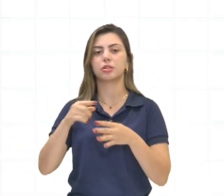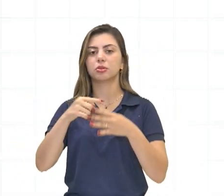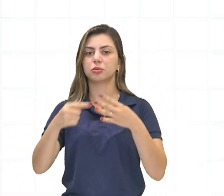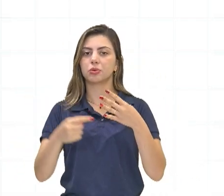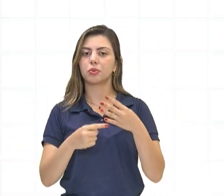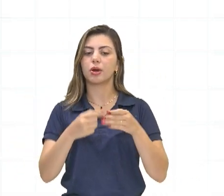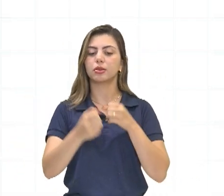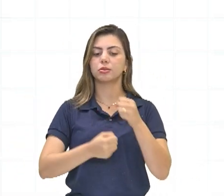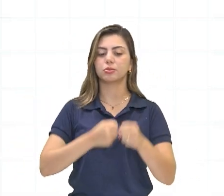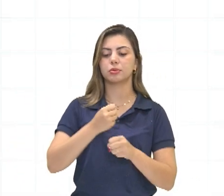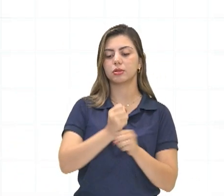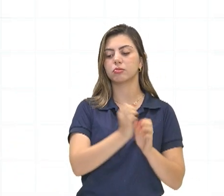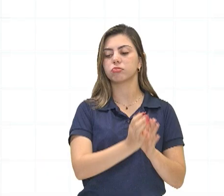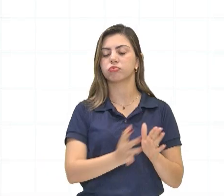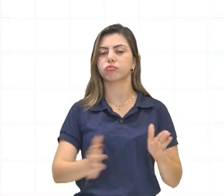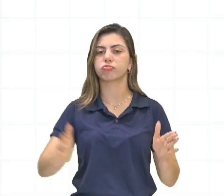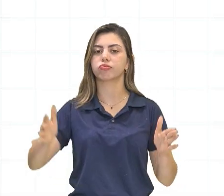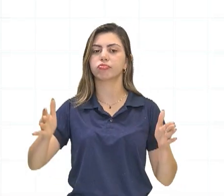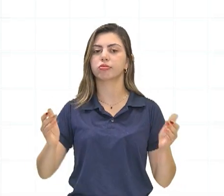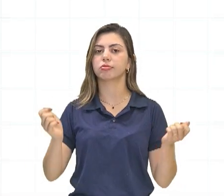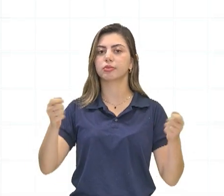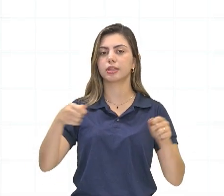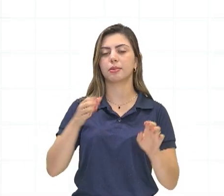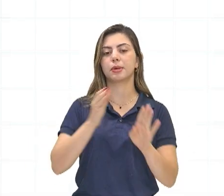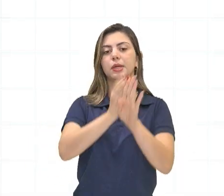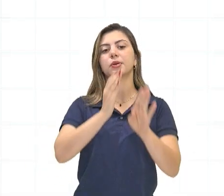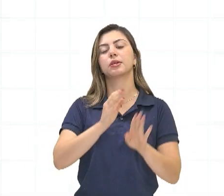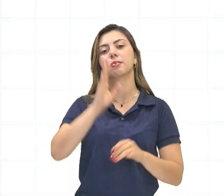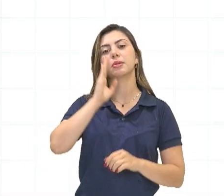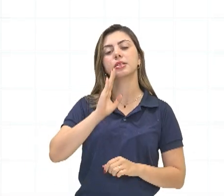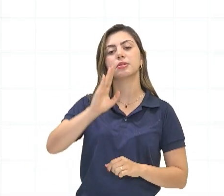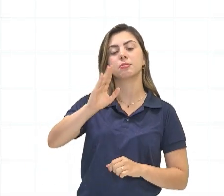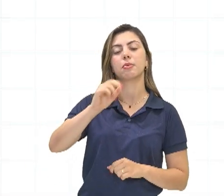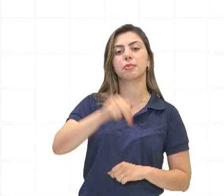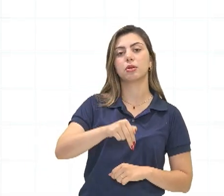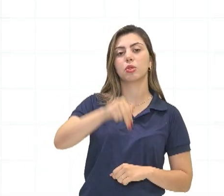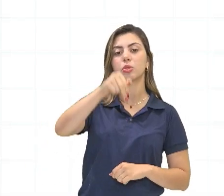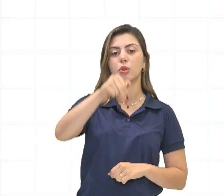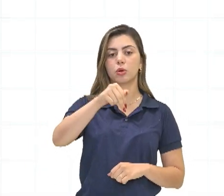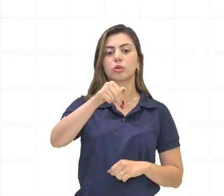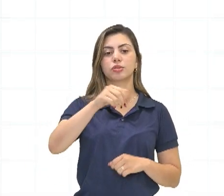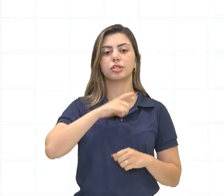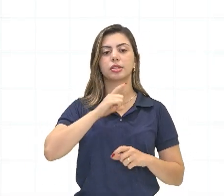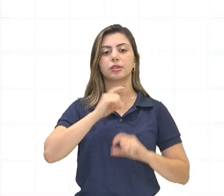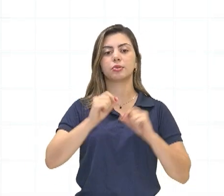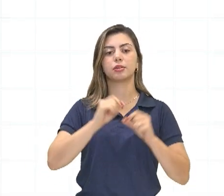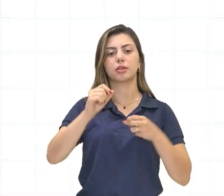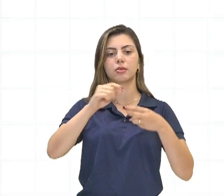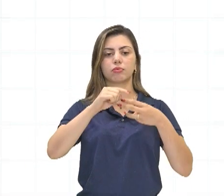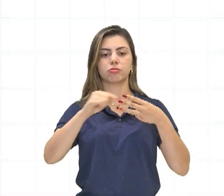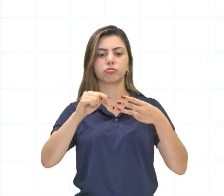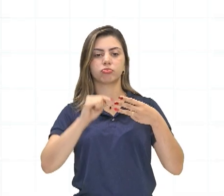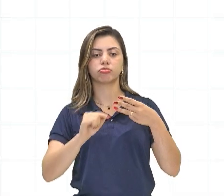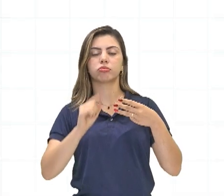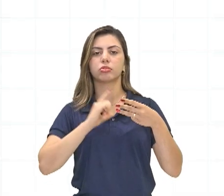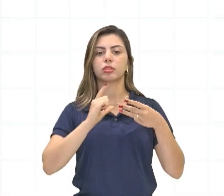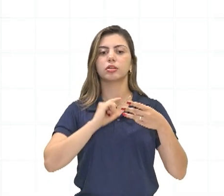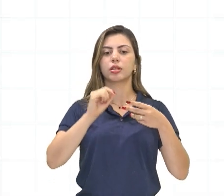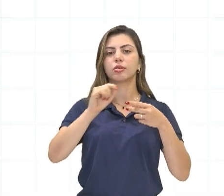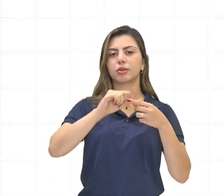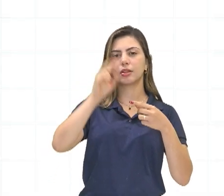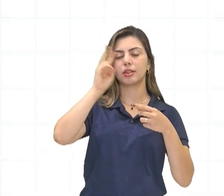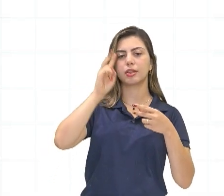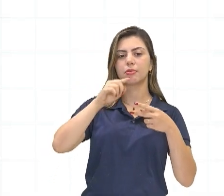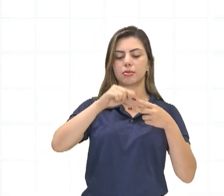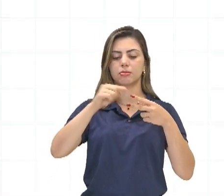vocês, principalmente nas zonas temperadas norte, aquela zona que está entre o Círculo Polar Ártico e